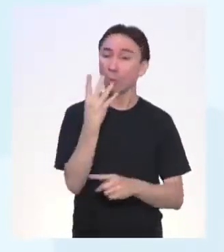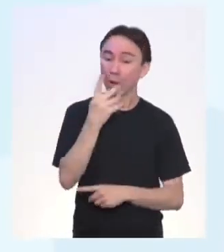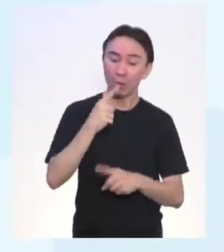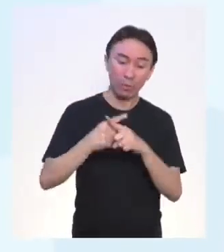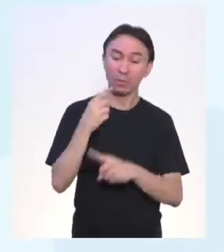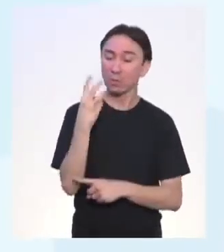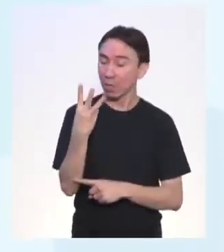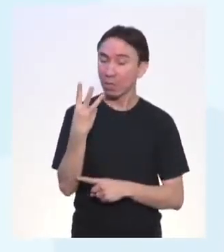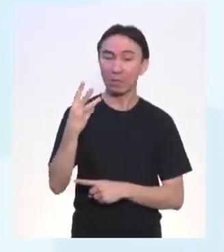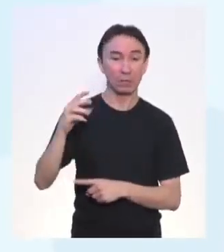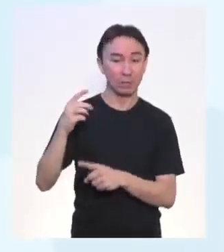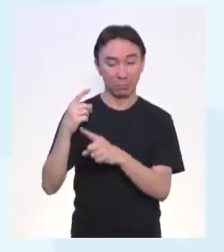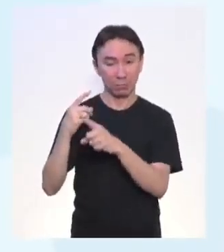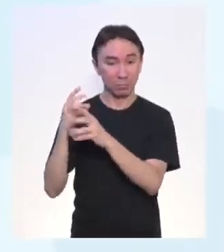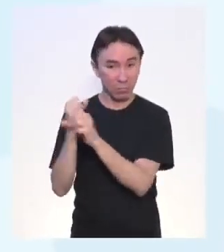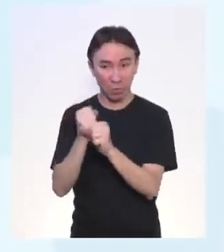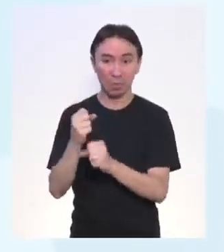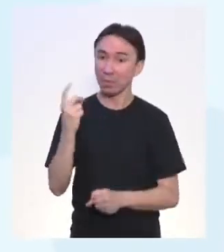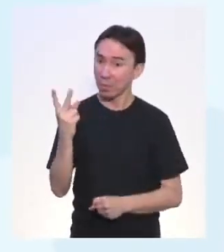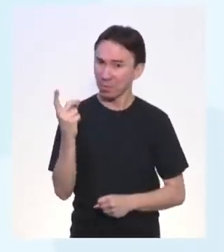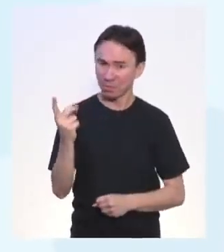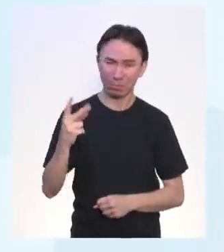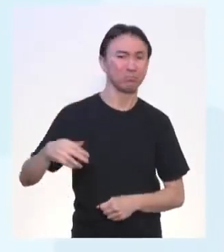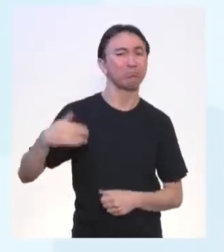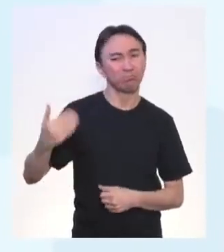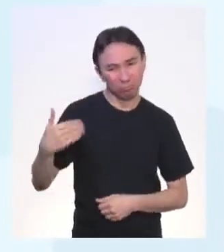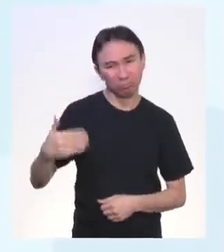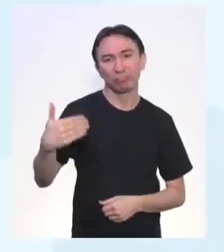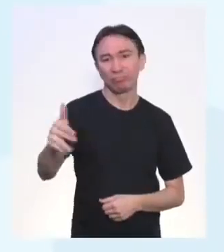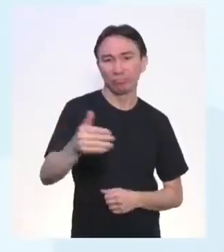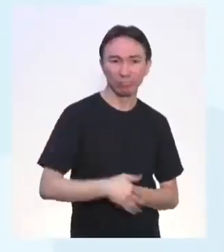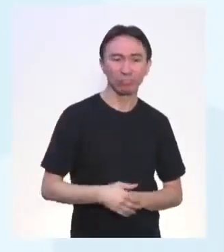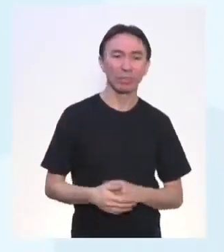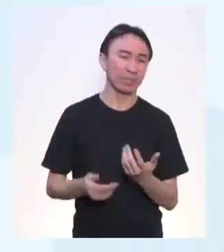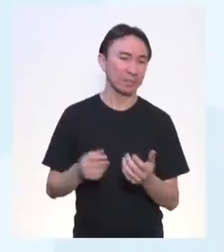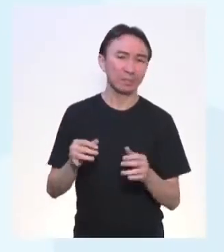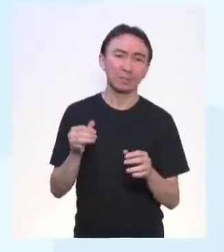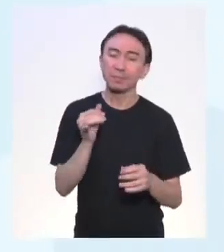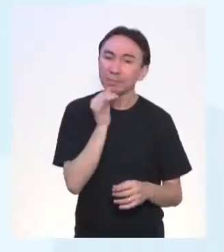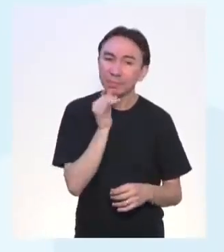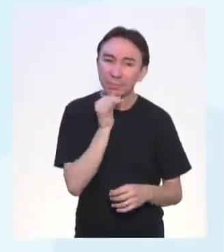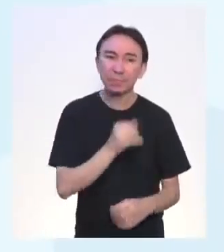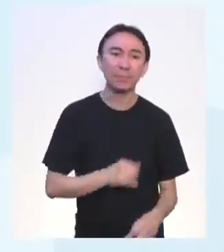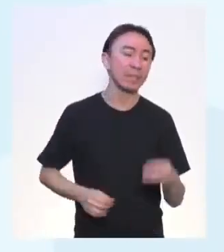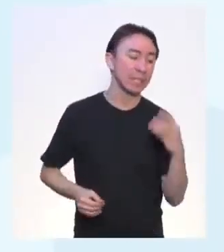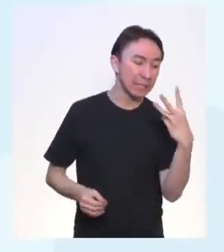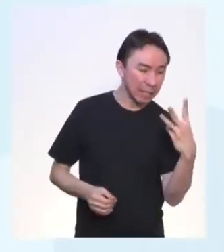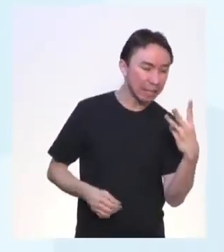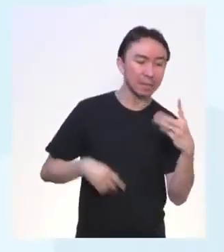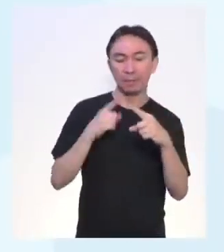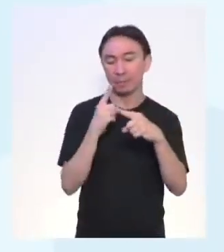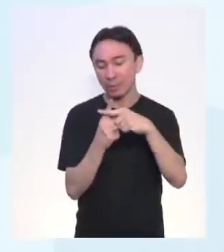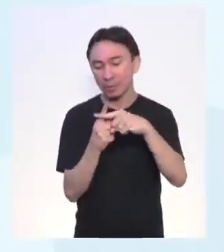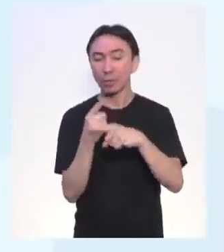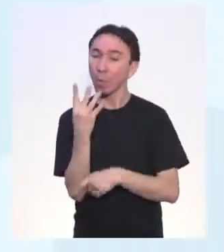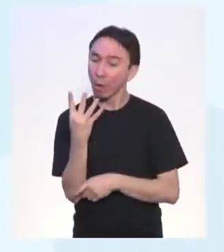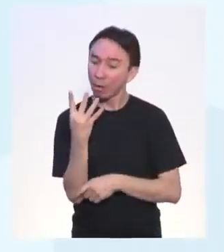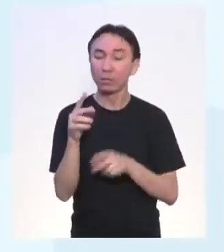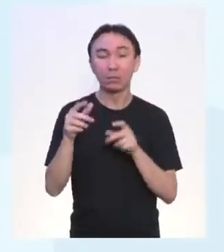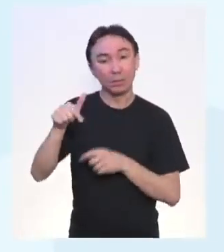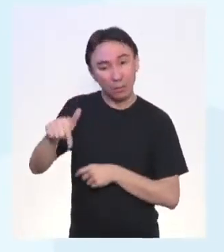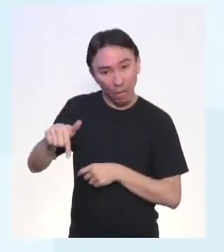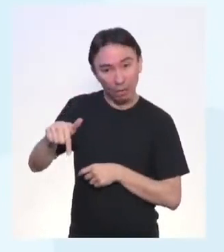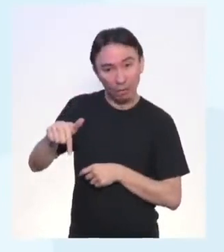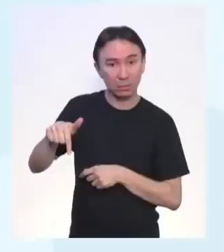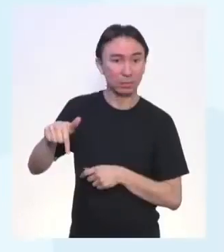3, 12. E assim vai, né? Se você somar o 3 com o 4, vai dar o 7. Daria a linha do 7 aqui. Né?